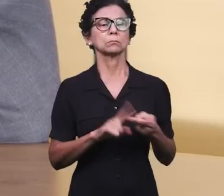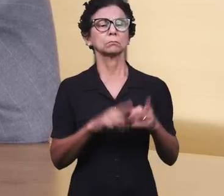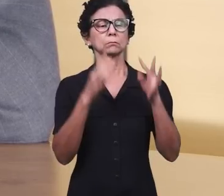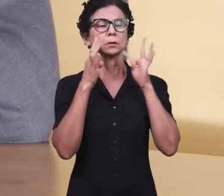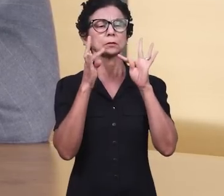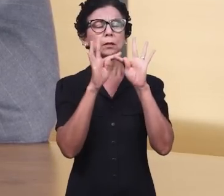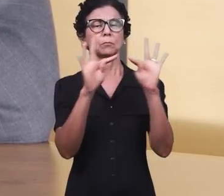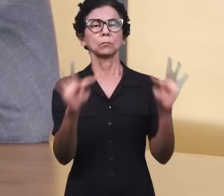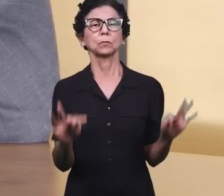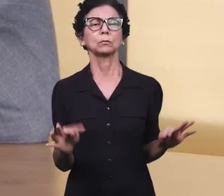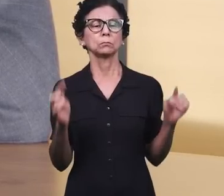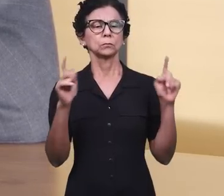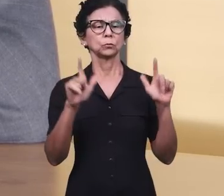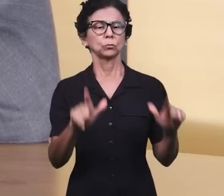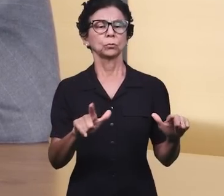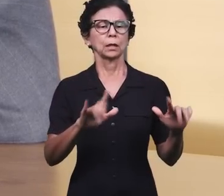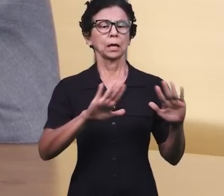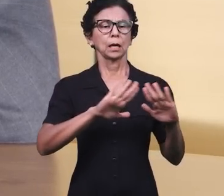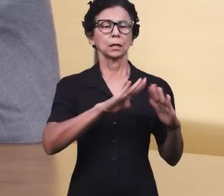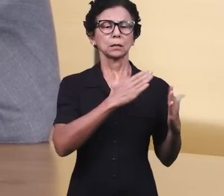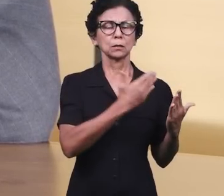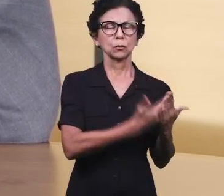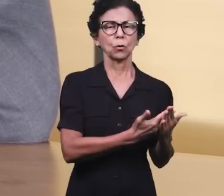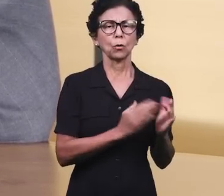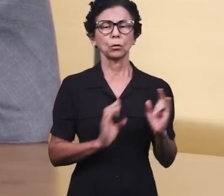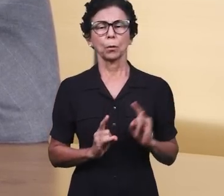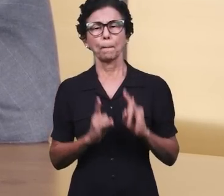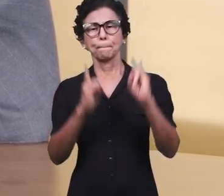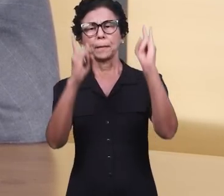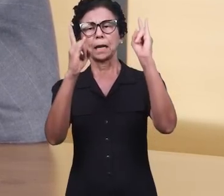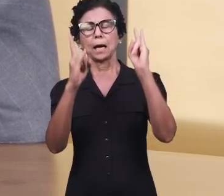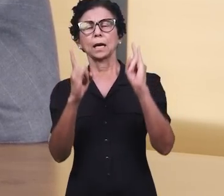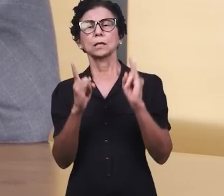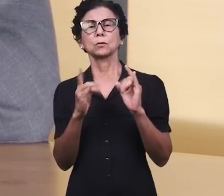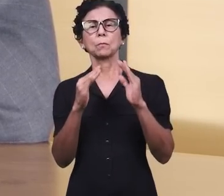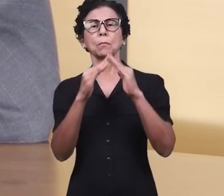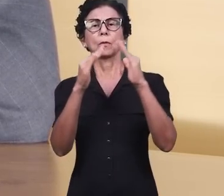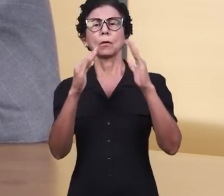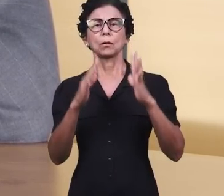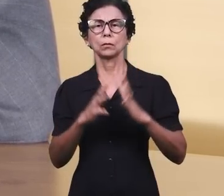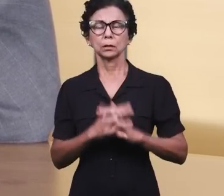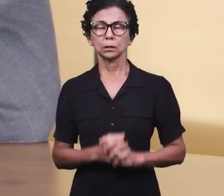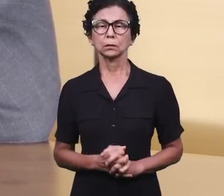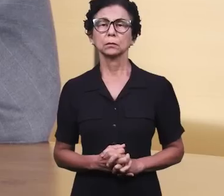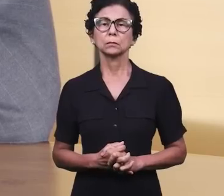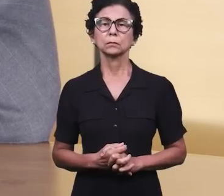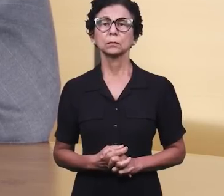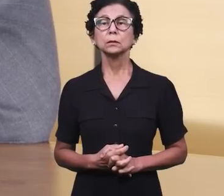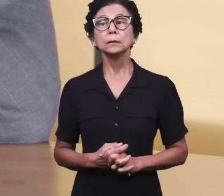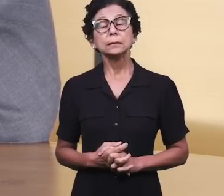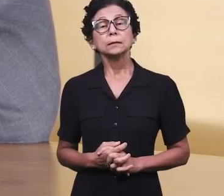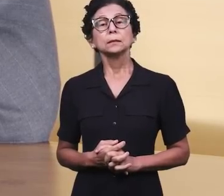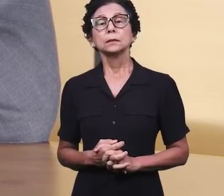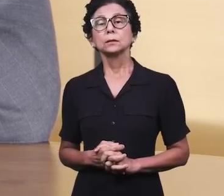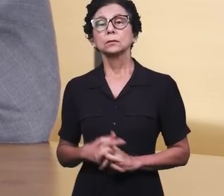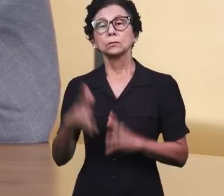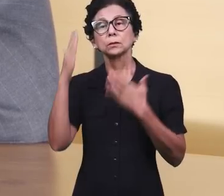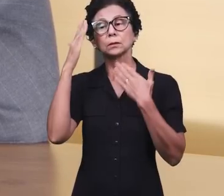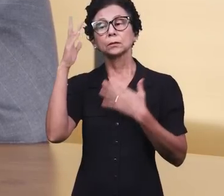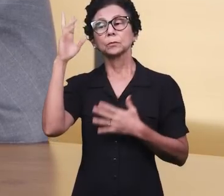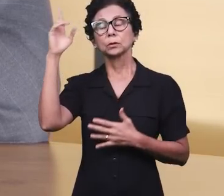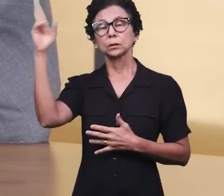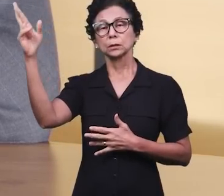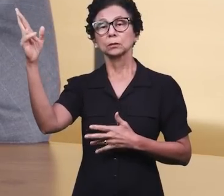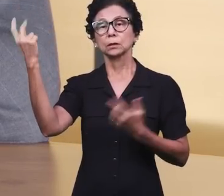lugares onde estão, quer seja na escola, quer seja no condomínio onde vive, no prédio onde mora, e nós glorificamos ao Senhor